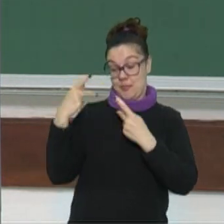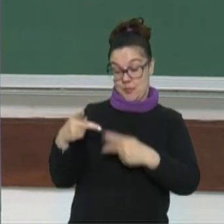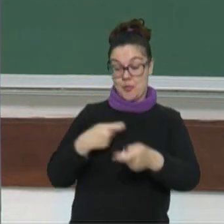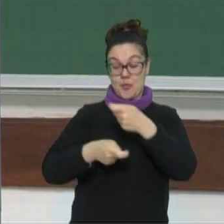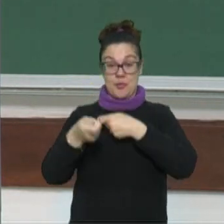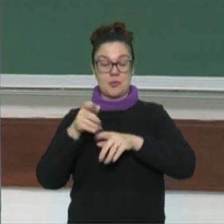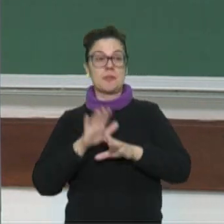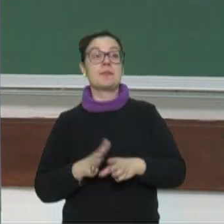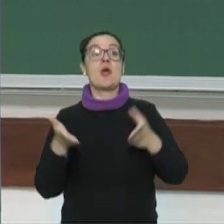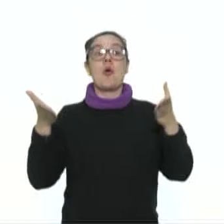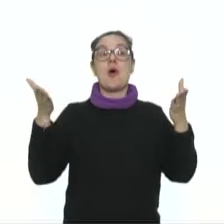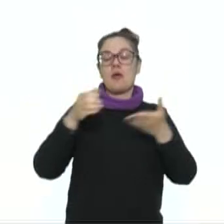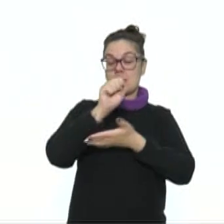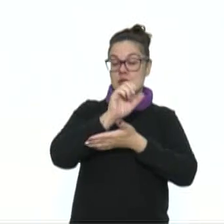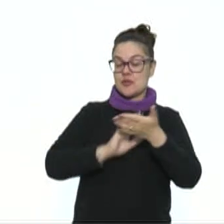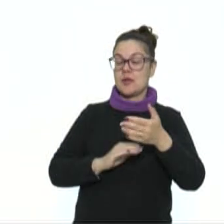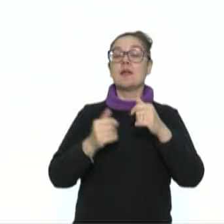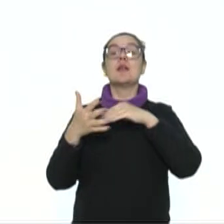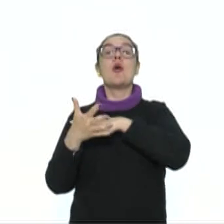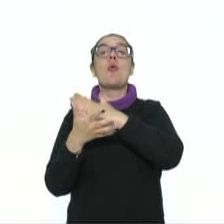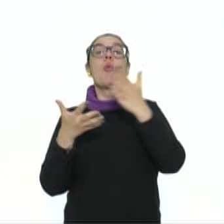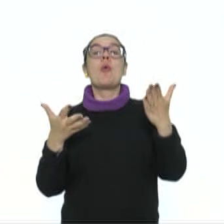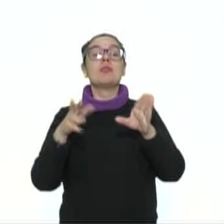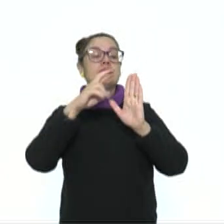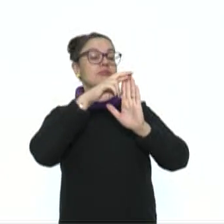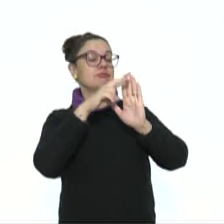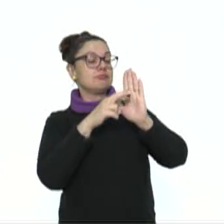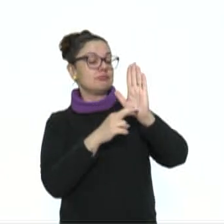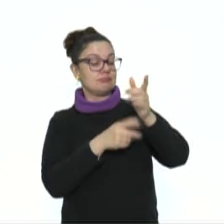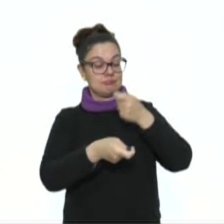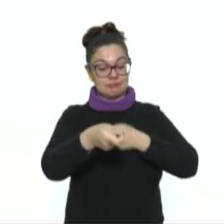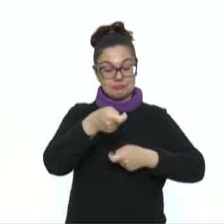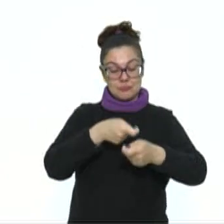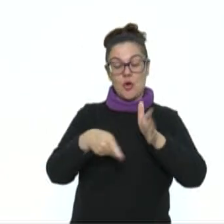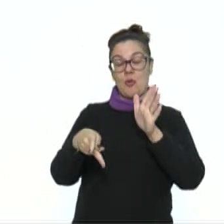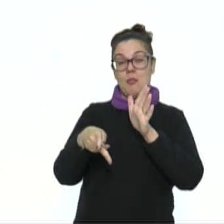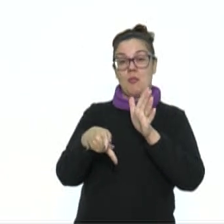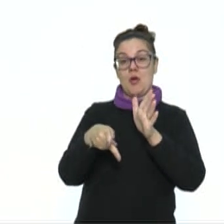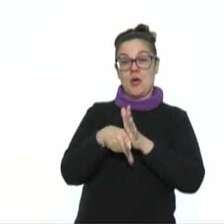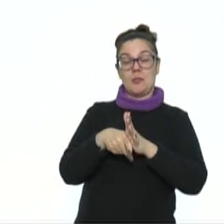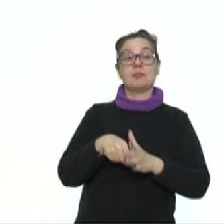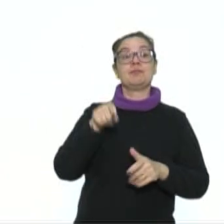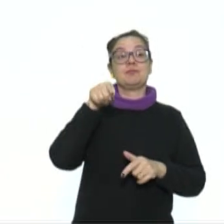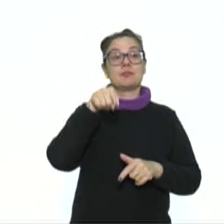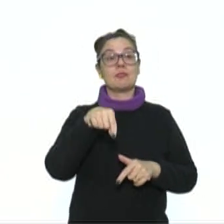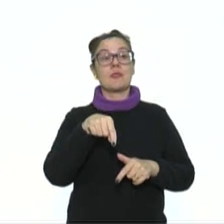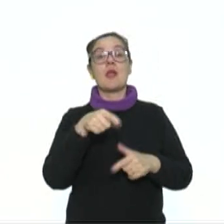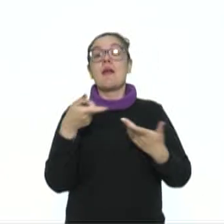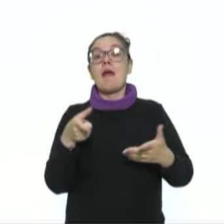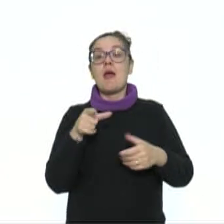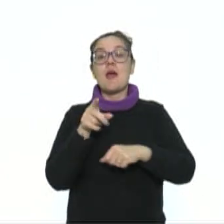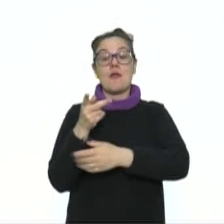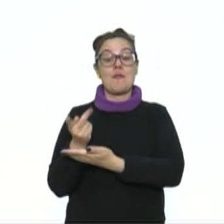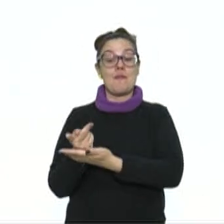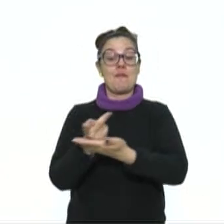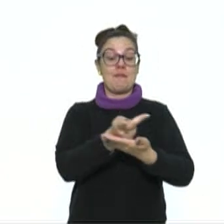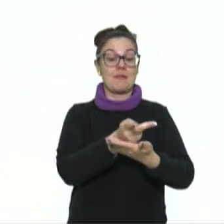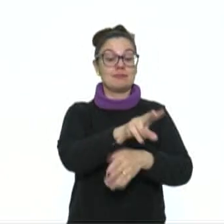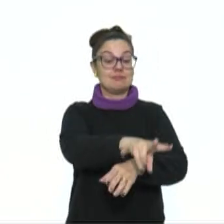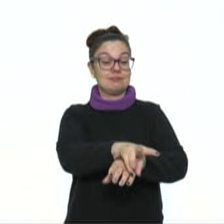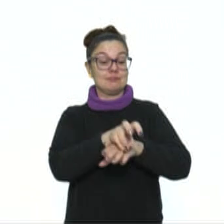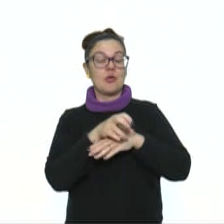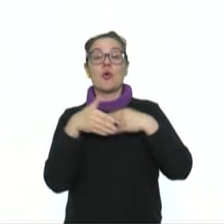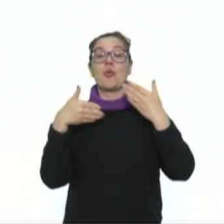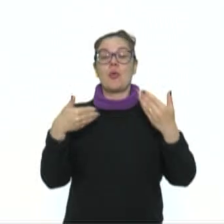liberalismo econômico. Entre as regras econômicas defendidas pelo liberalismo econômico está a lei da oferta e da procura, que ela